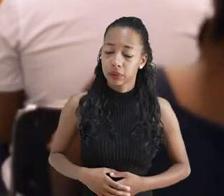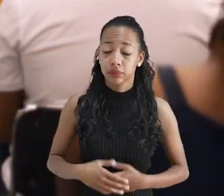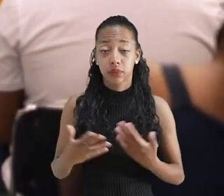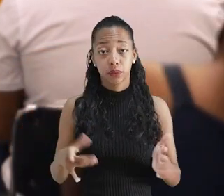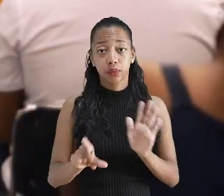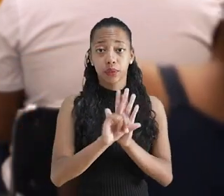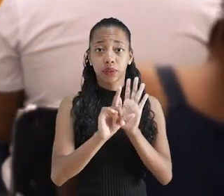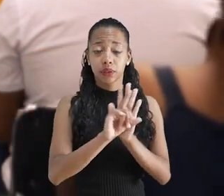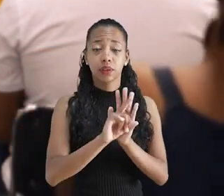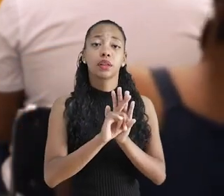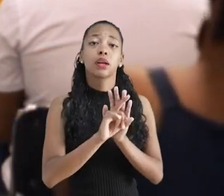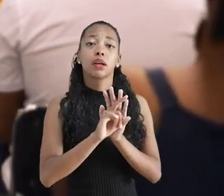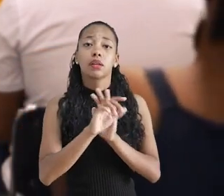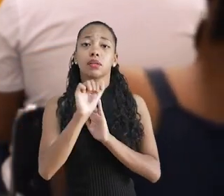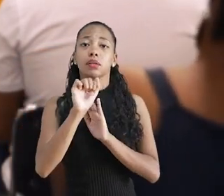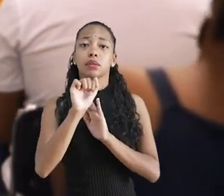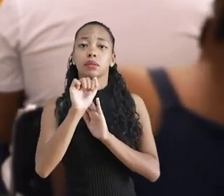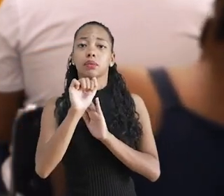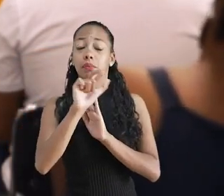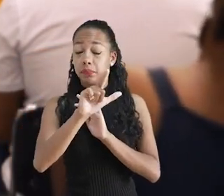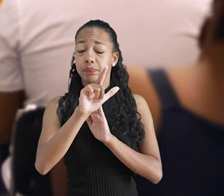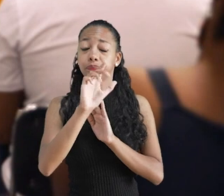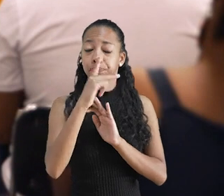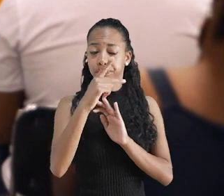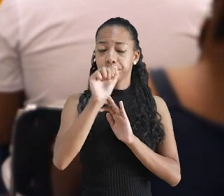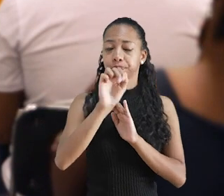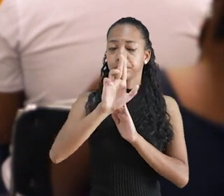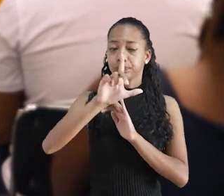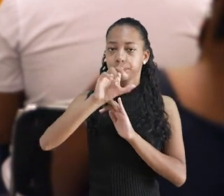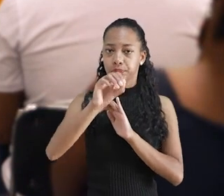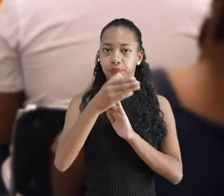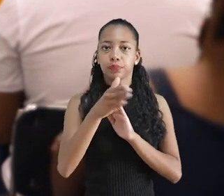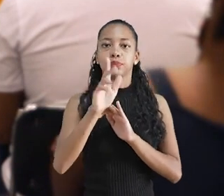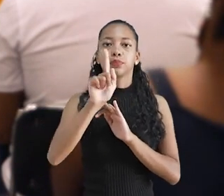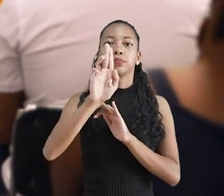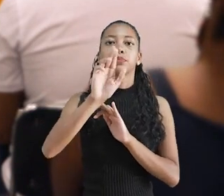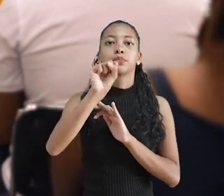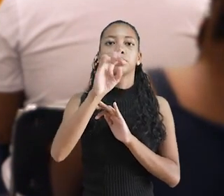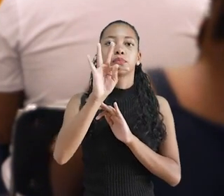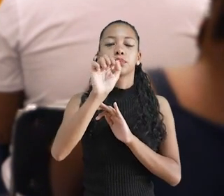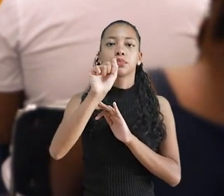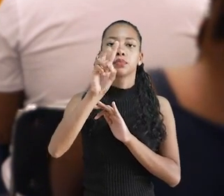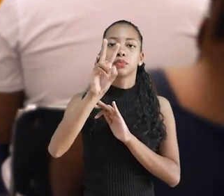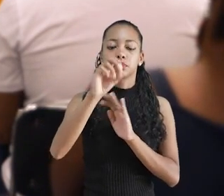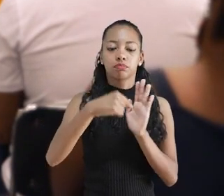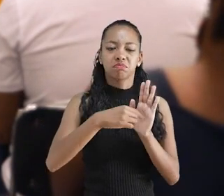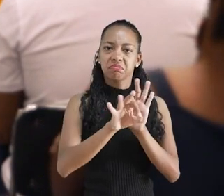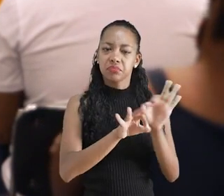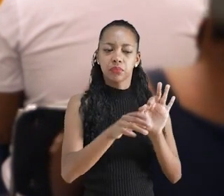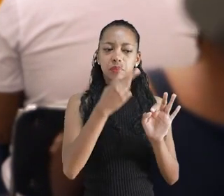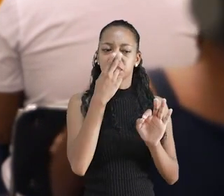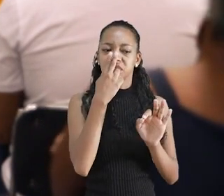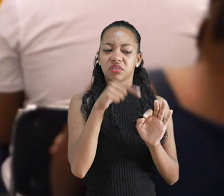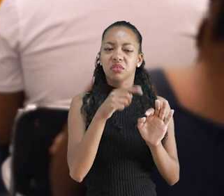a lei Paulo Gustavo a Blan 2 eh o modelo que ela já é feita parece que é para que a gente não participe seja com a